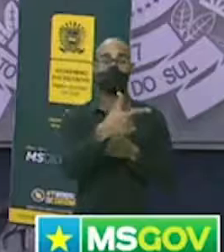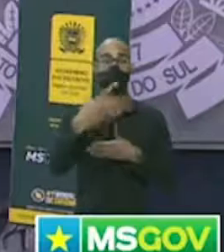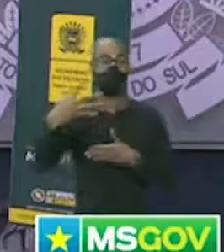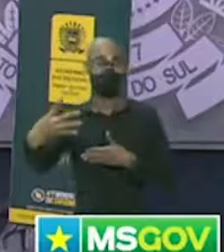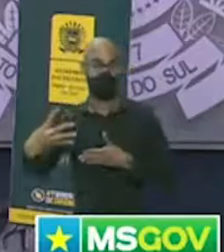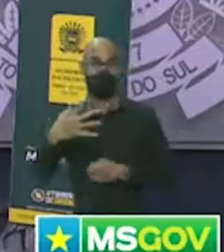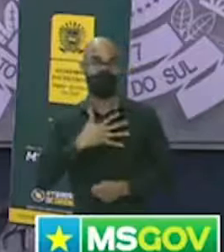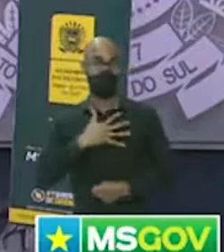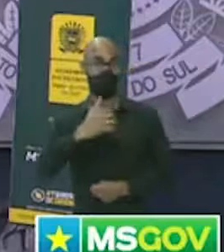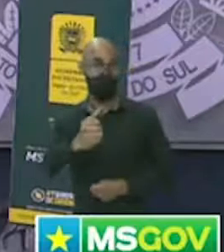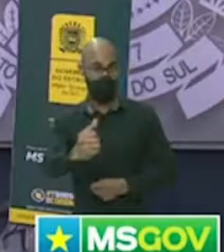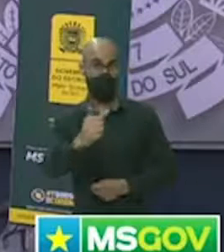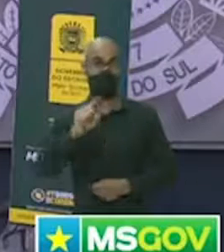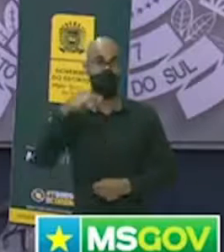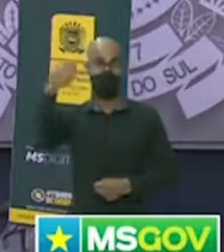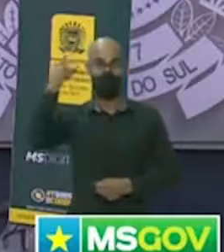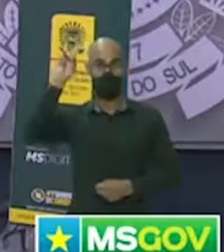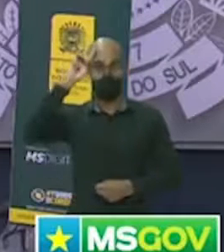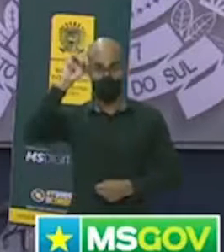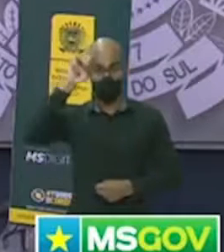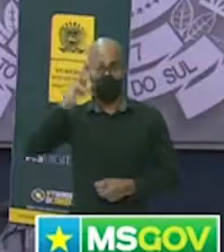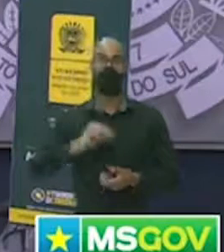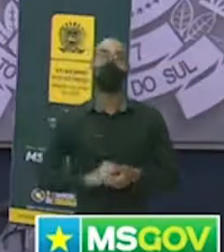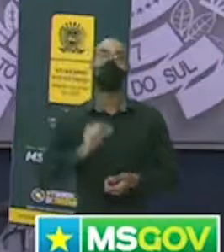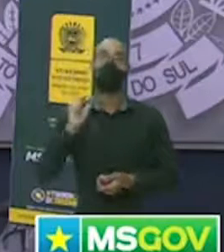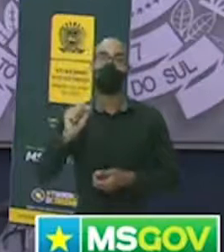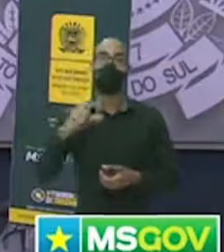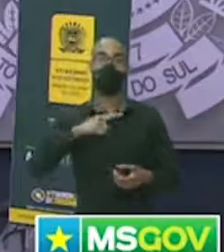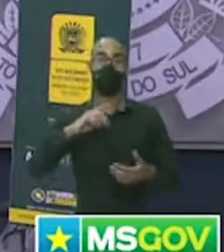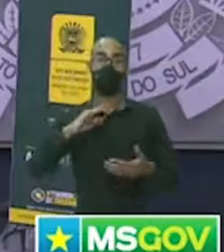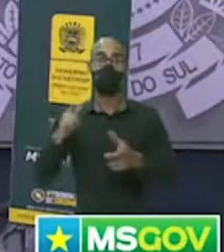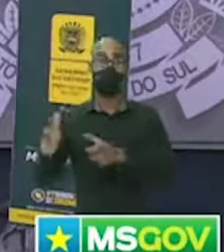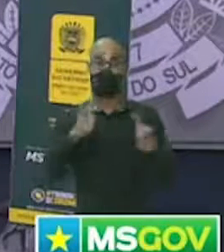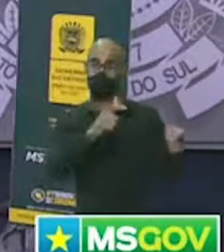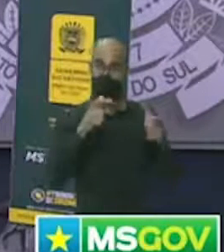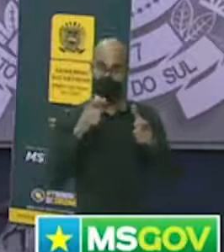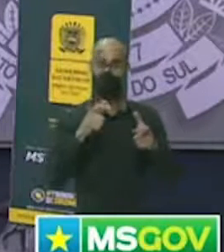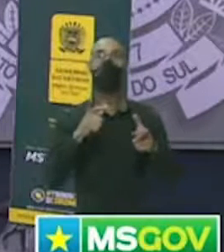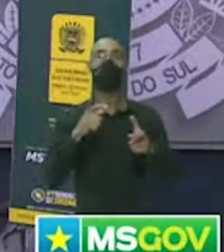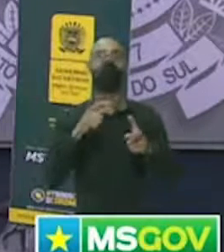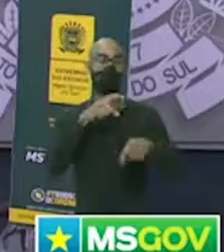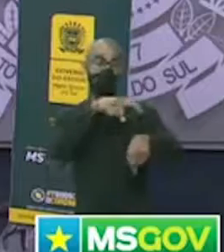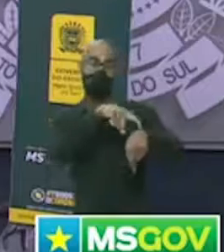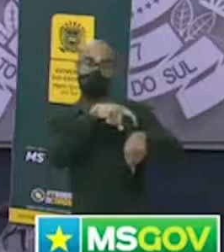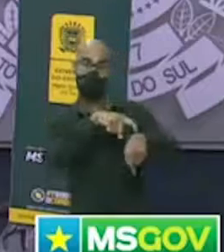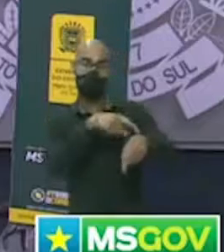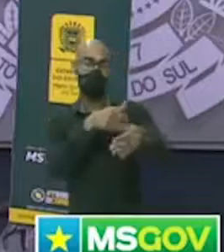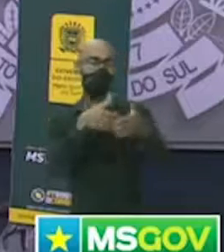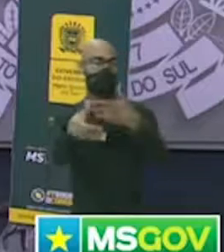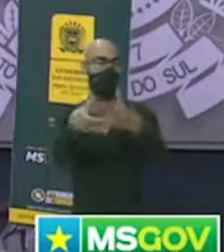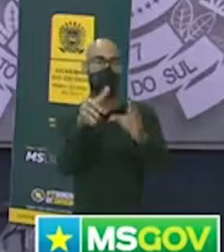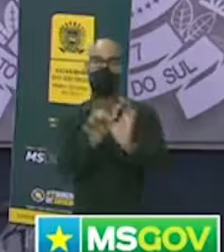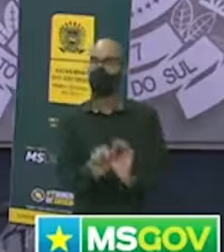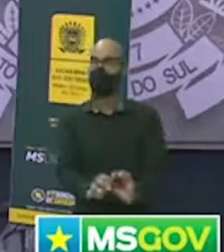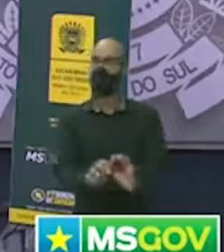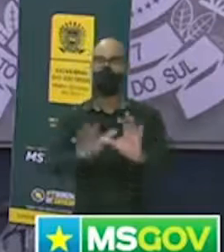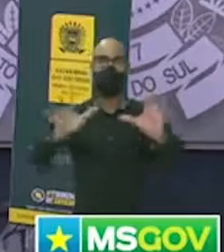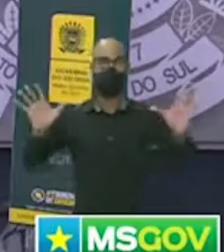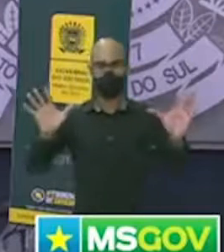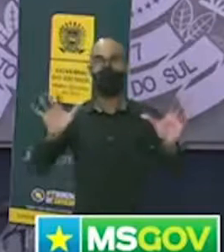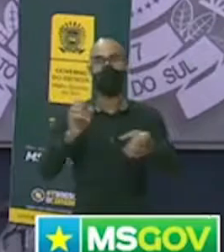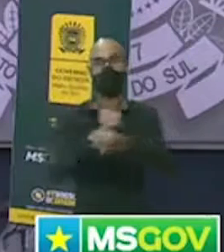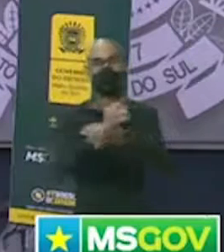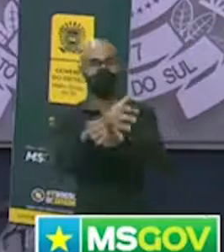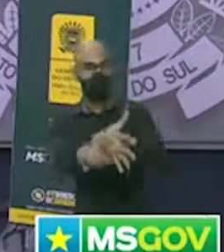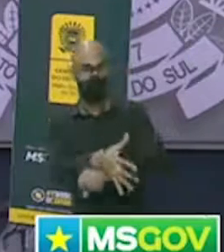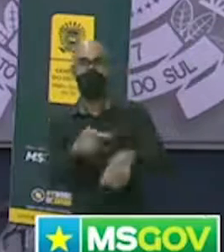é a segunda-feira próxima, os estabelecimentos poderão funcionar a qualquer horário. Claro que municípios podem